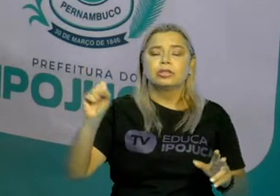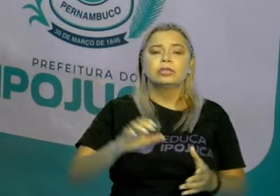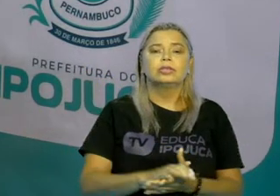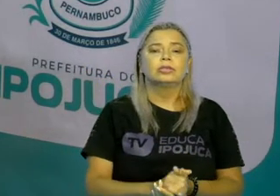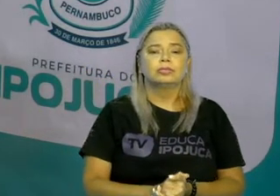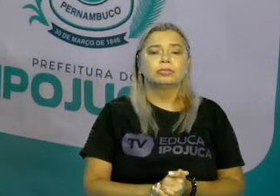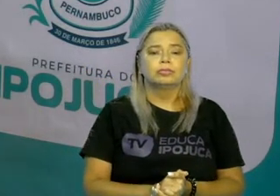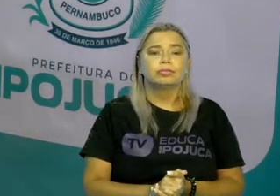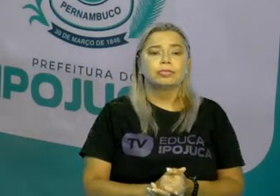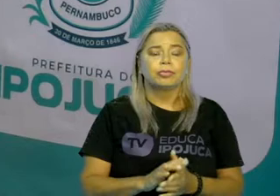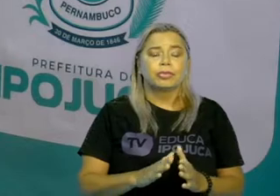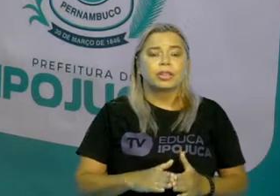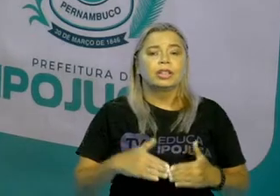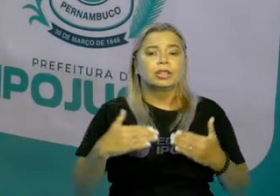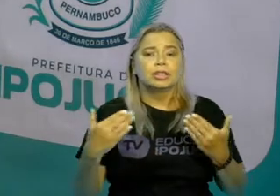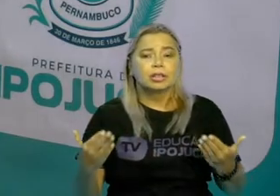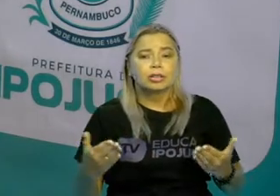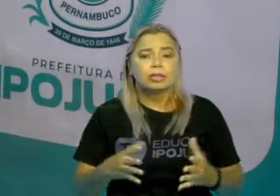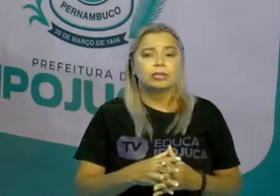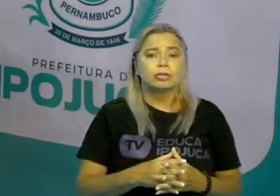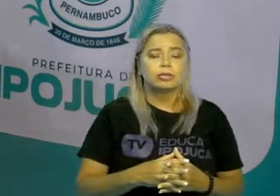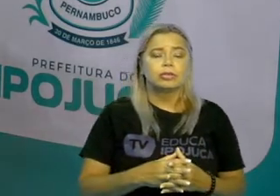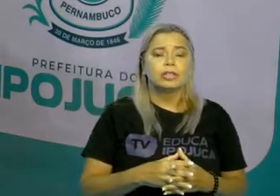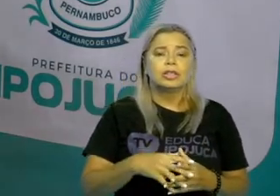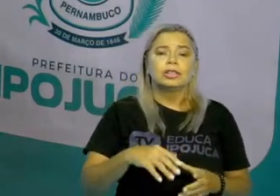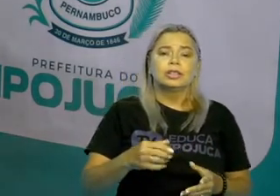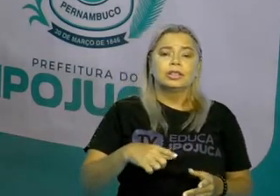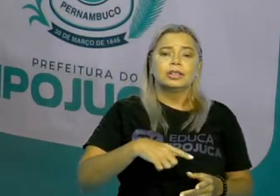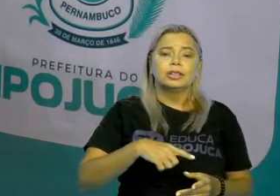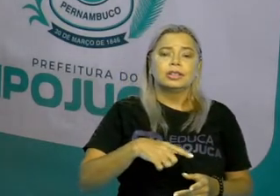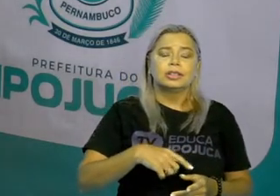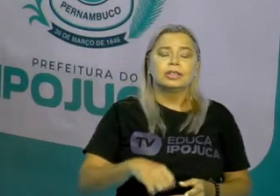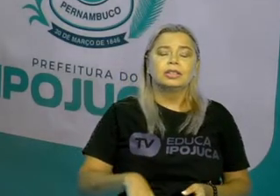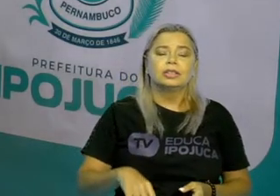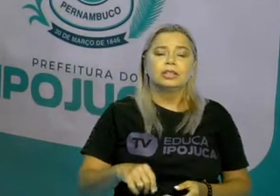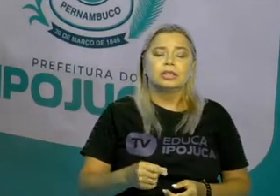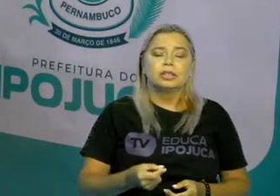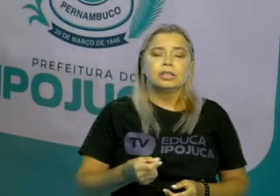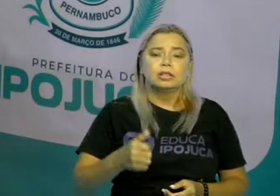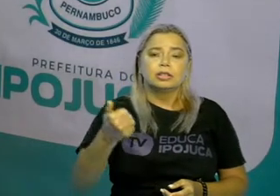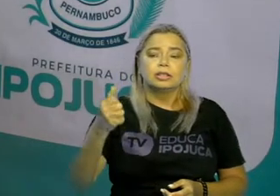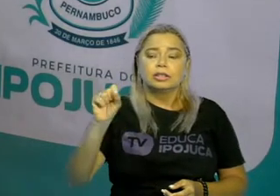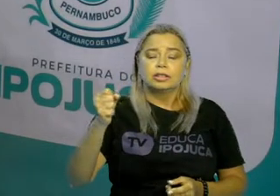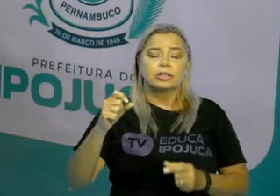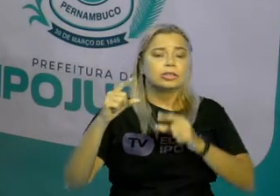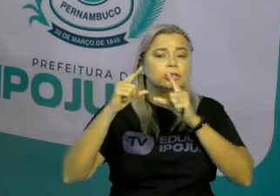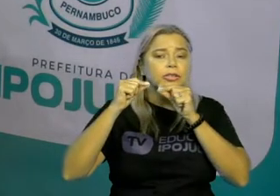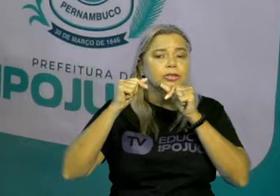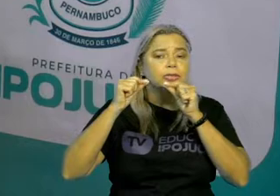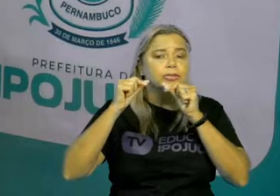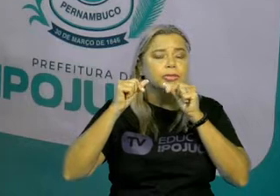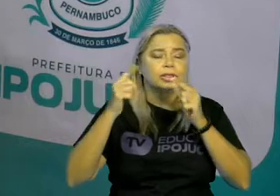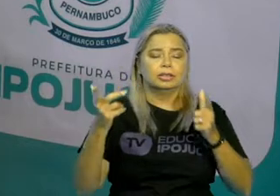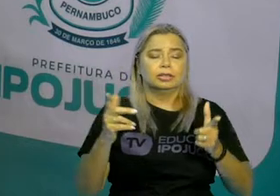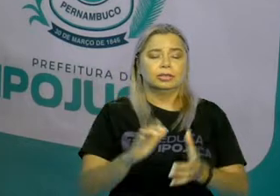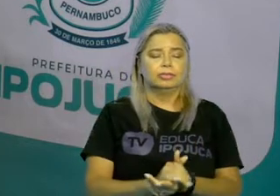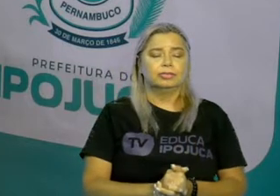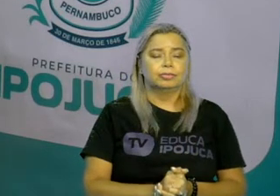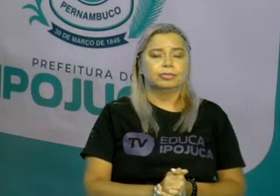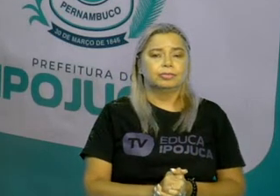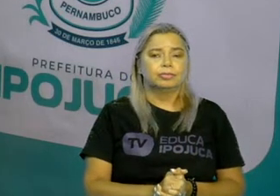18. Portanto, ao todo teremos 18 balas. O total seria 18 balas.